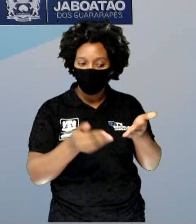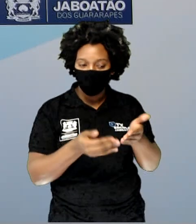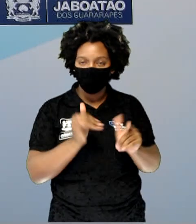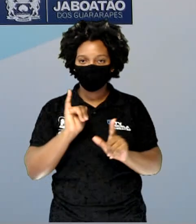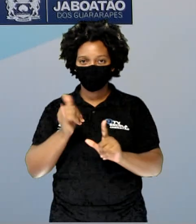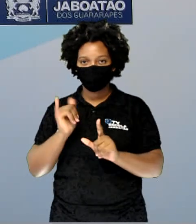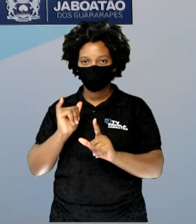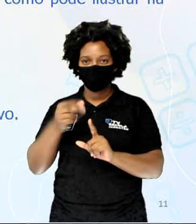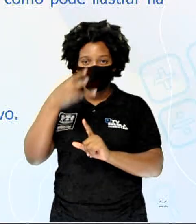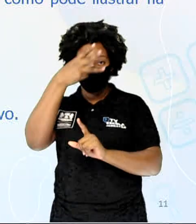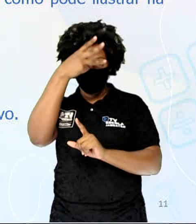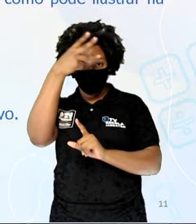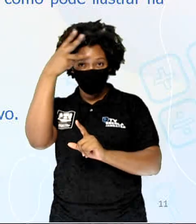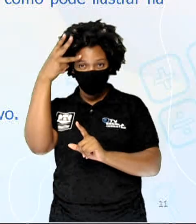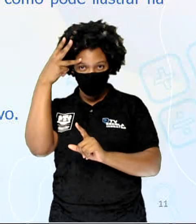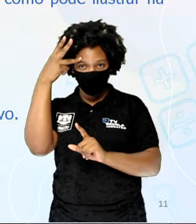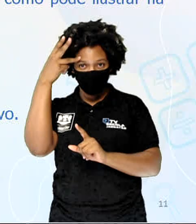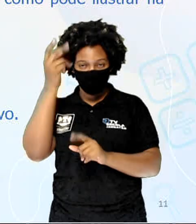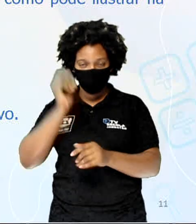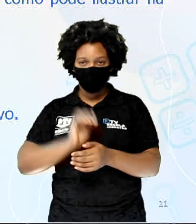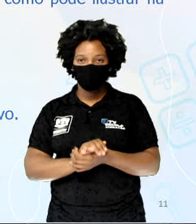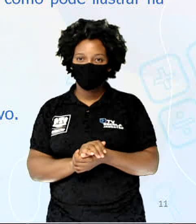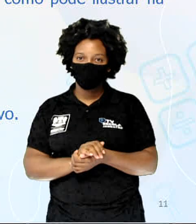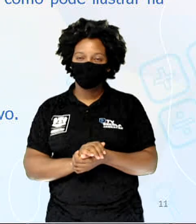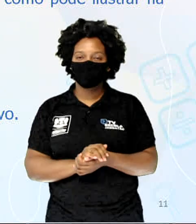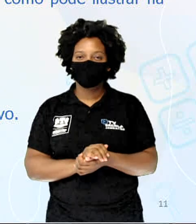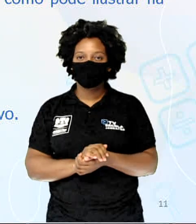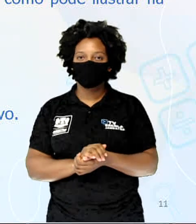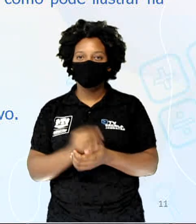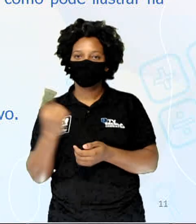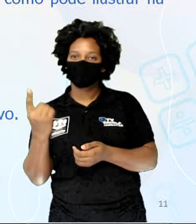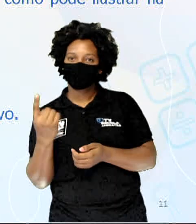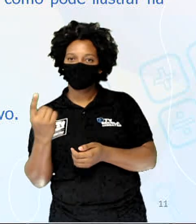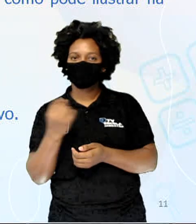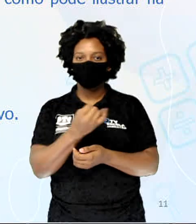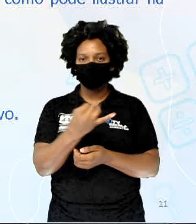escreva na terceira pessoa, tá certo? Singular ou plural, tá bom?